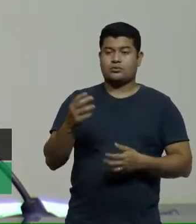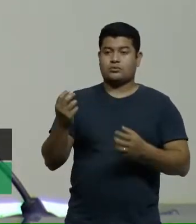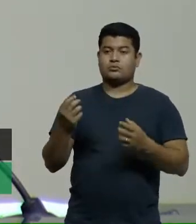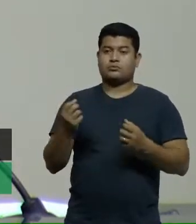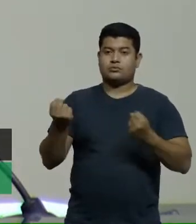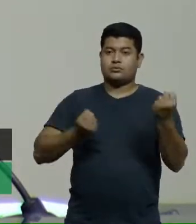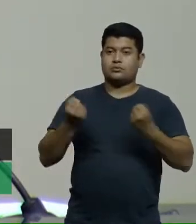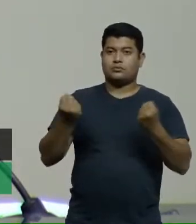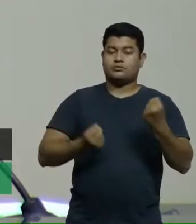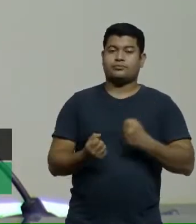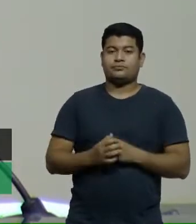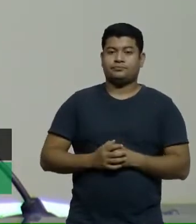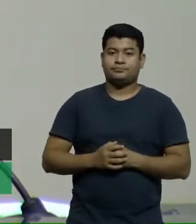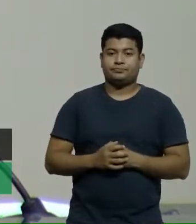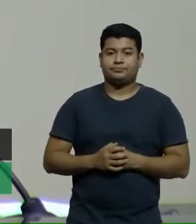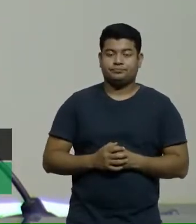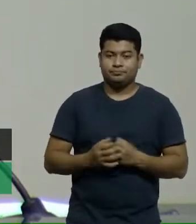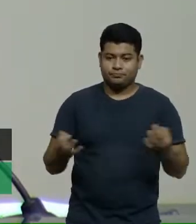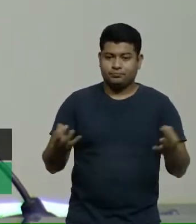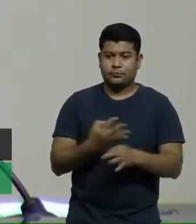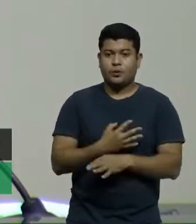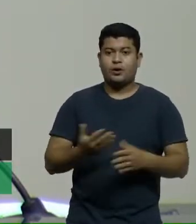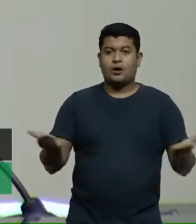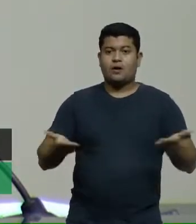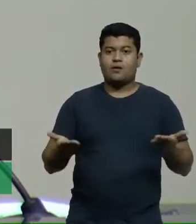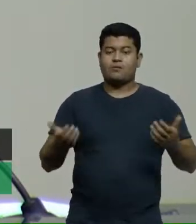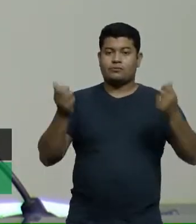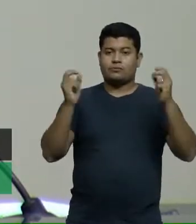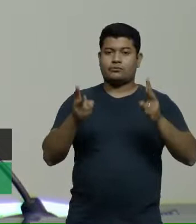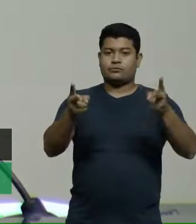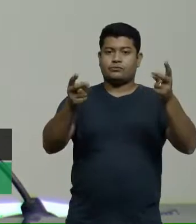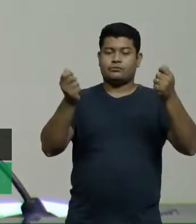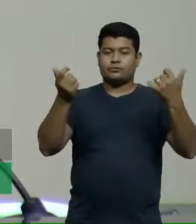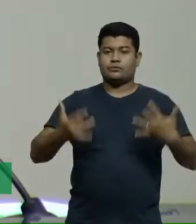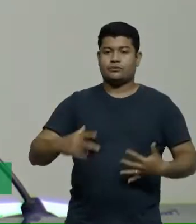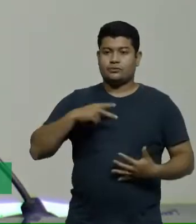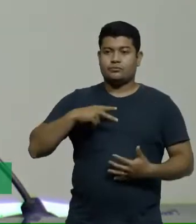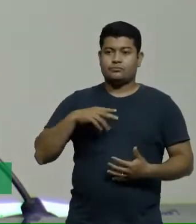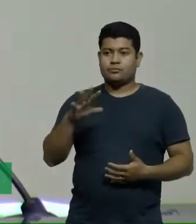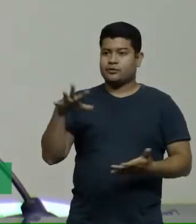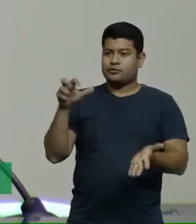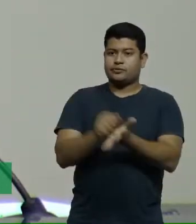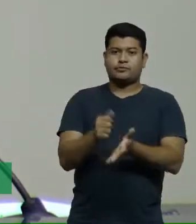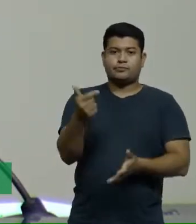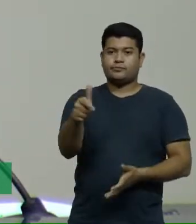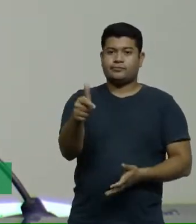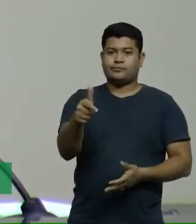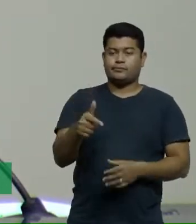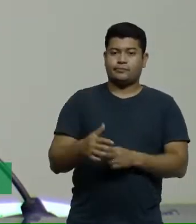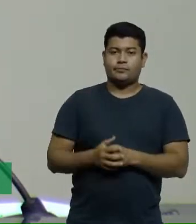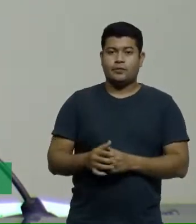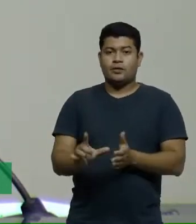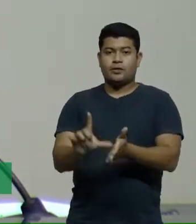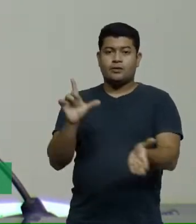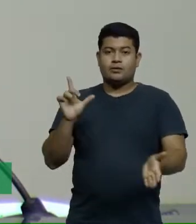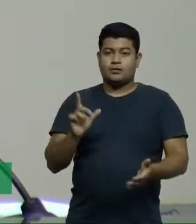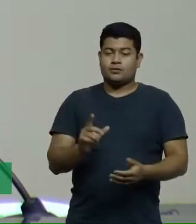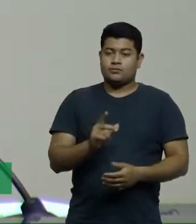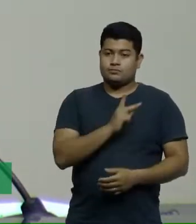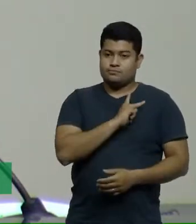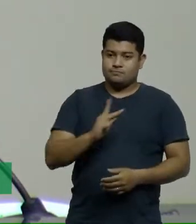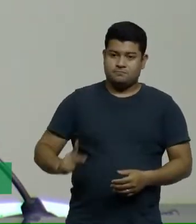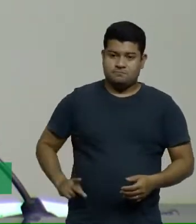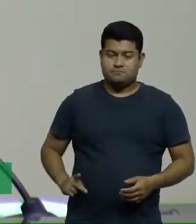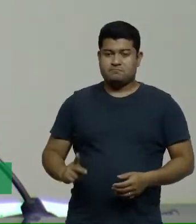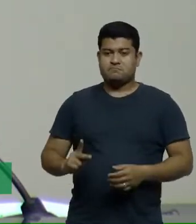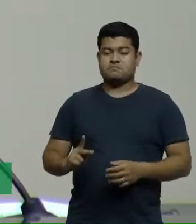Continuamos nas explicações pessoais, não havendo mais oradores inscritos. Esta presidência, antes de